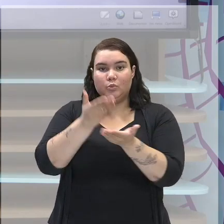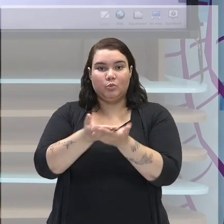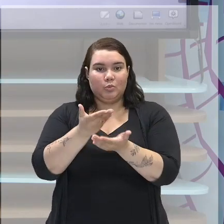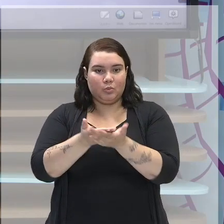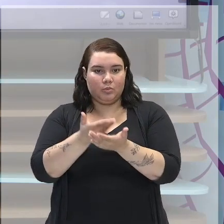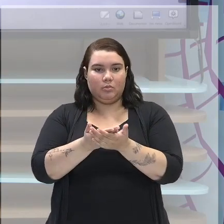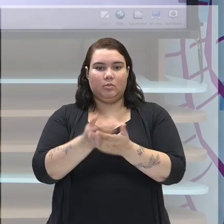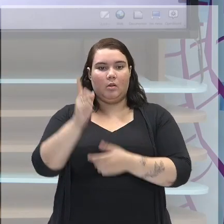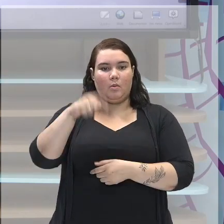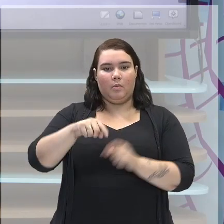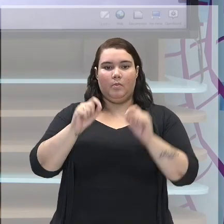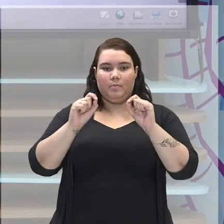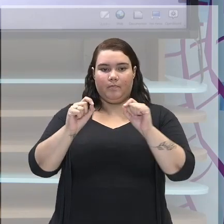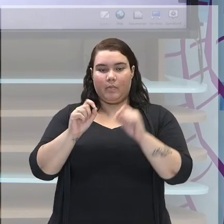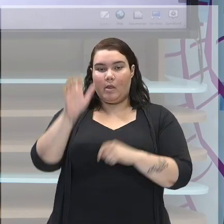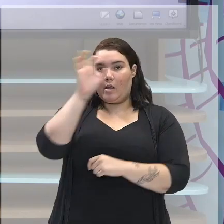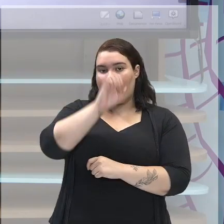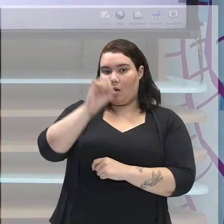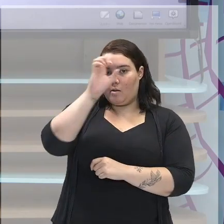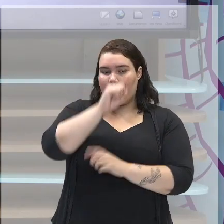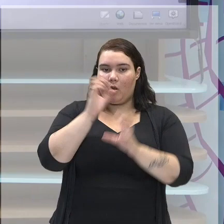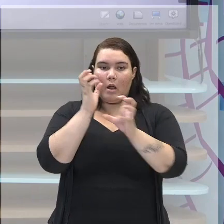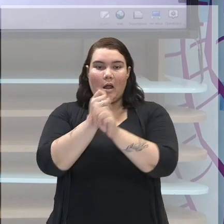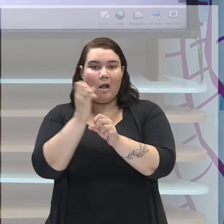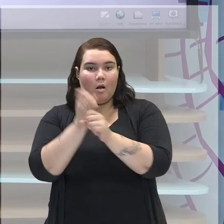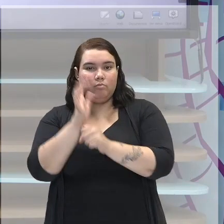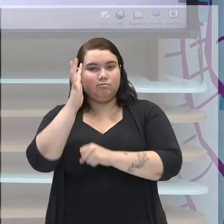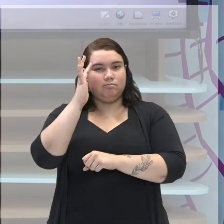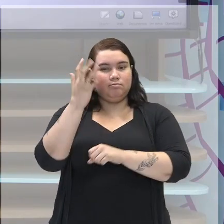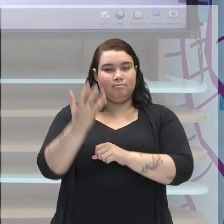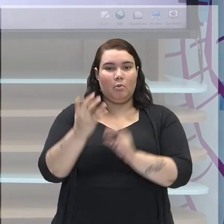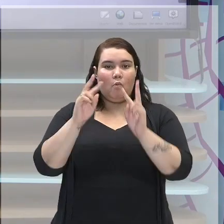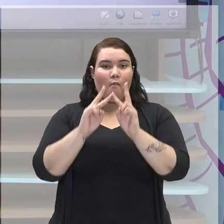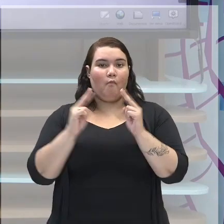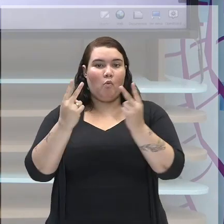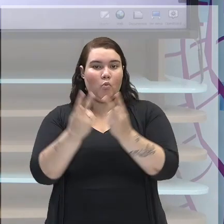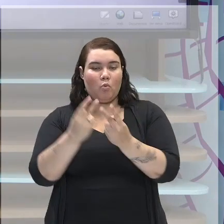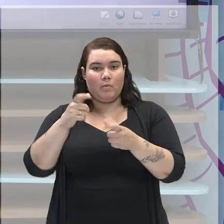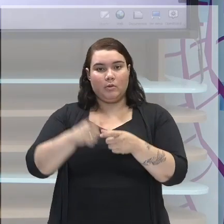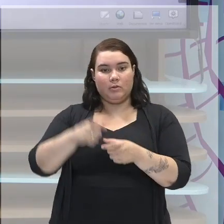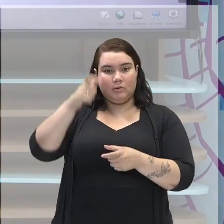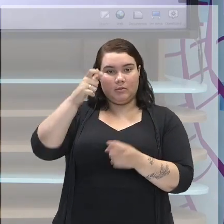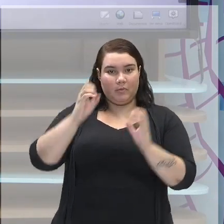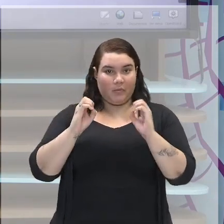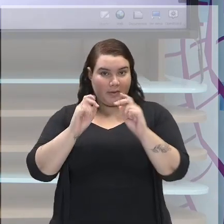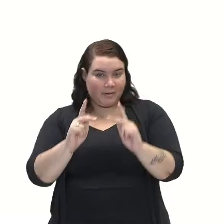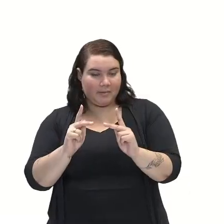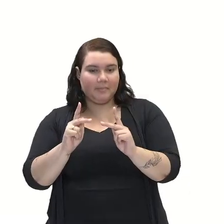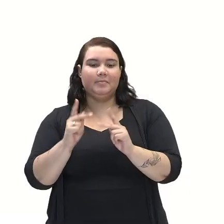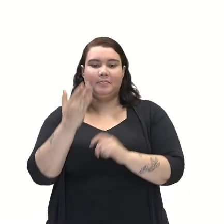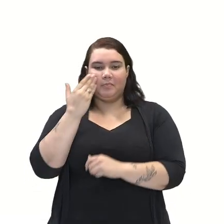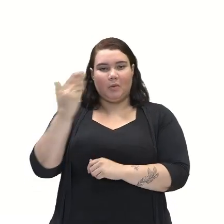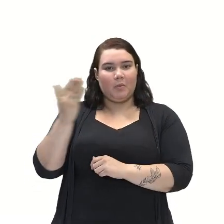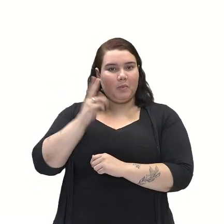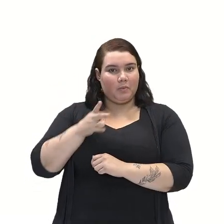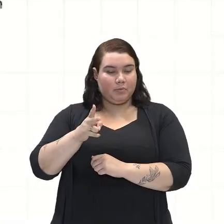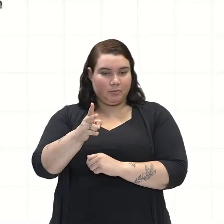estudo, que é aprender a calcular o volume de um cilindro. Então, vamos